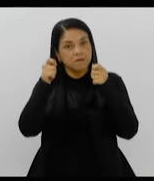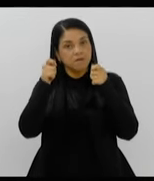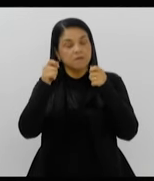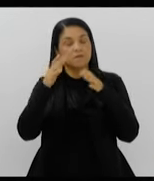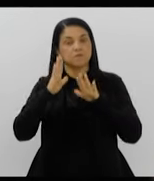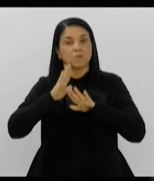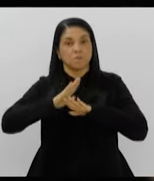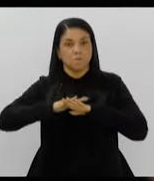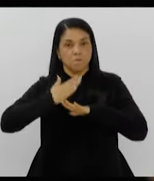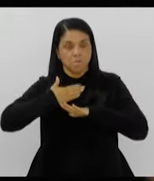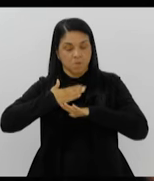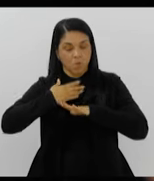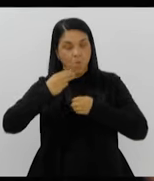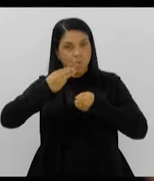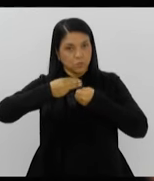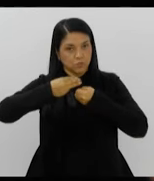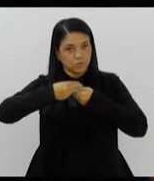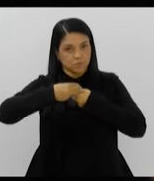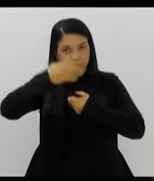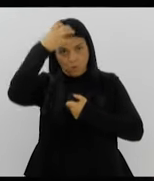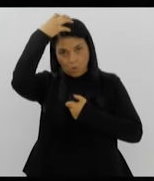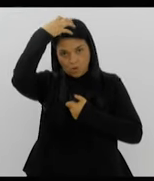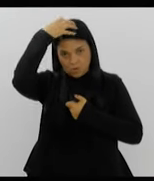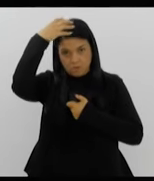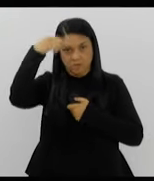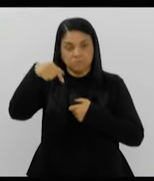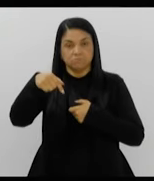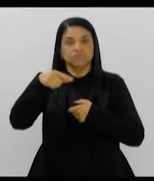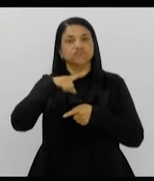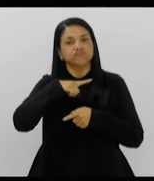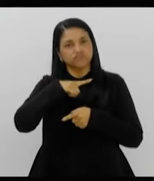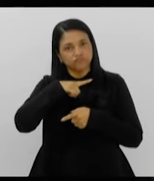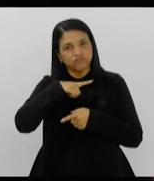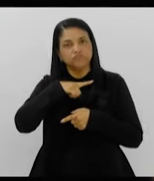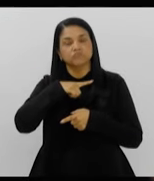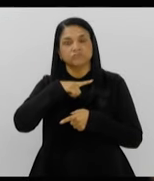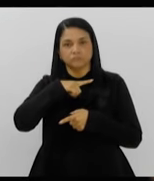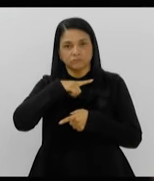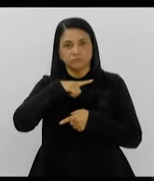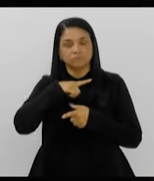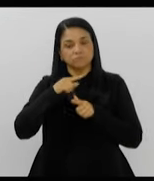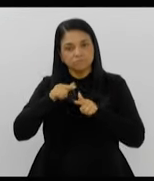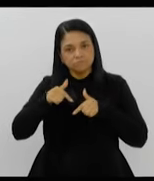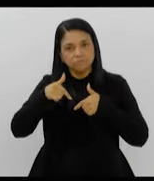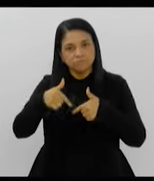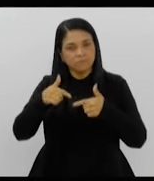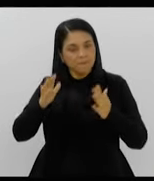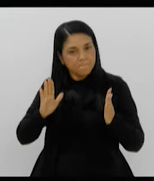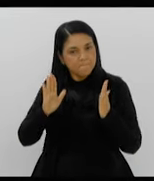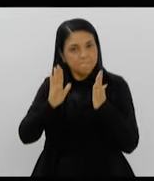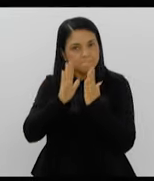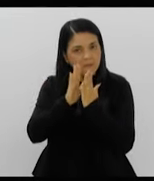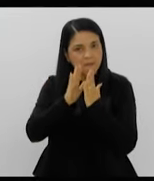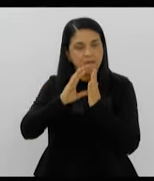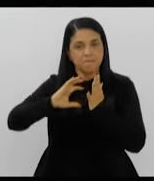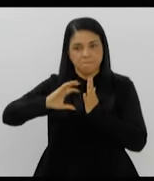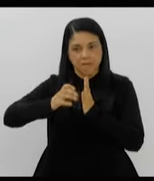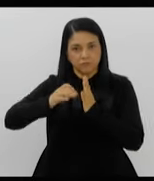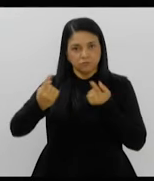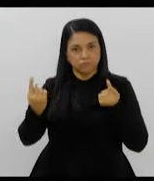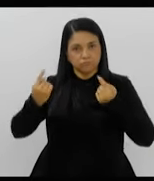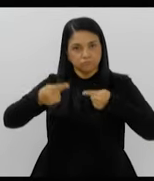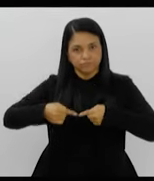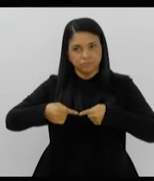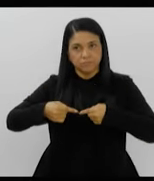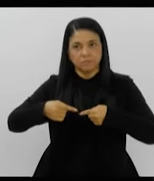meu município em Angra dos Reis, onde tivemos, não é, que enfrentar um adversário que é useiro